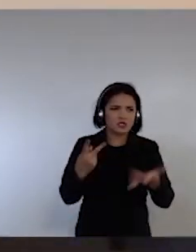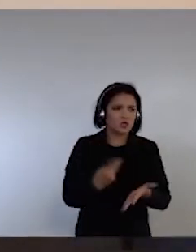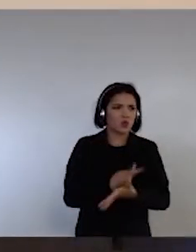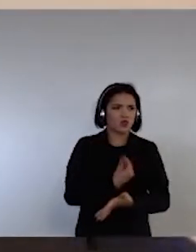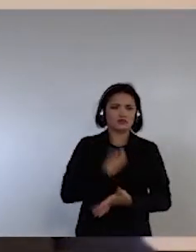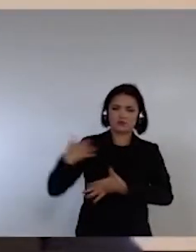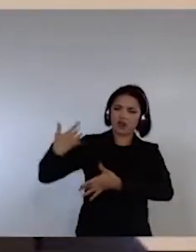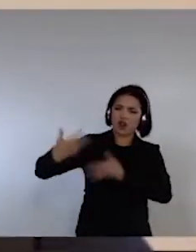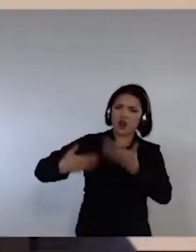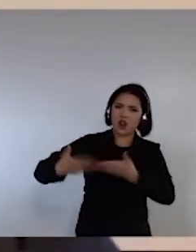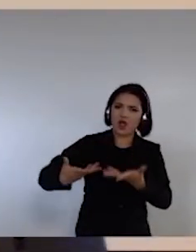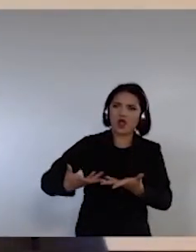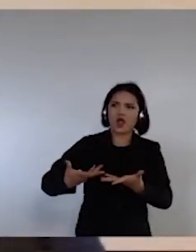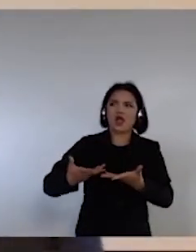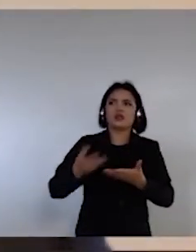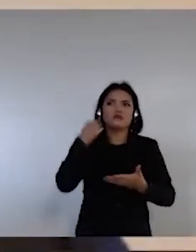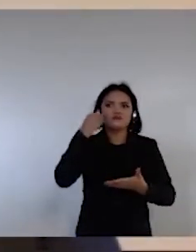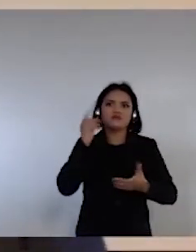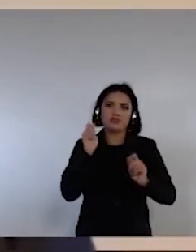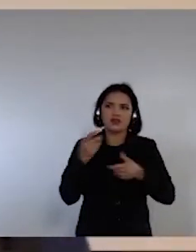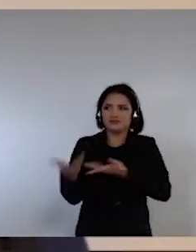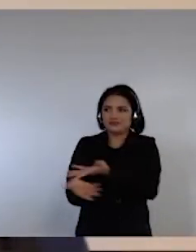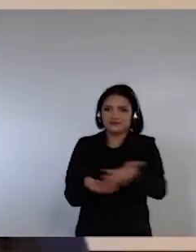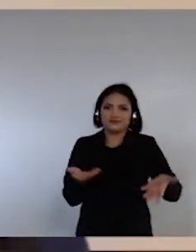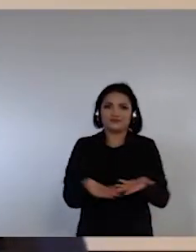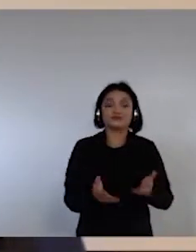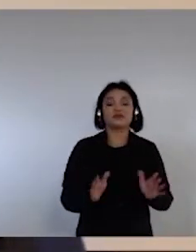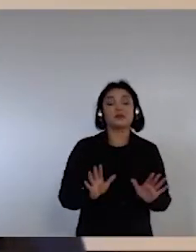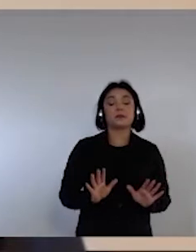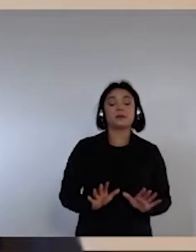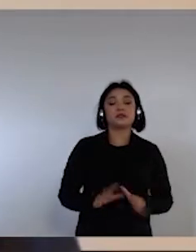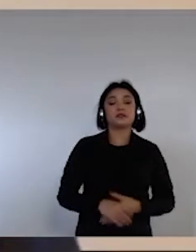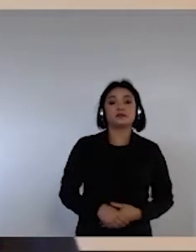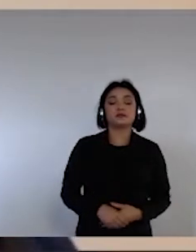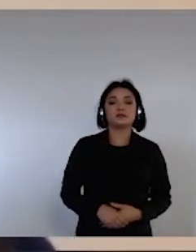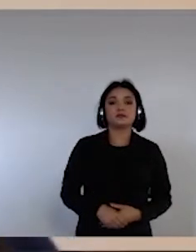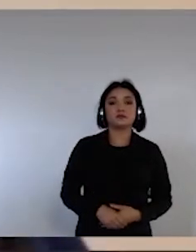magnífico congresso. E cumprimento na pessoa do nosso presidente, o